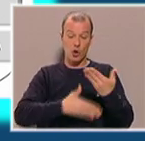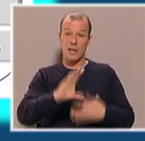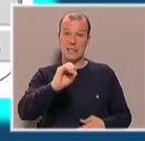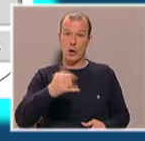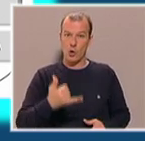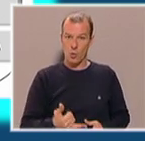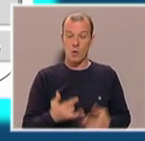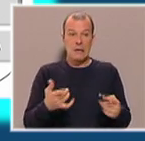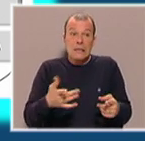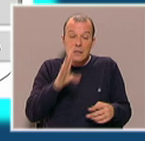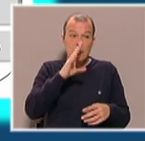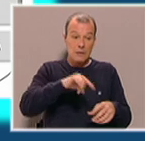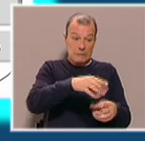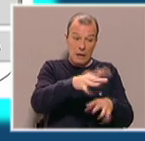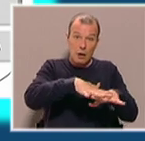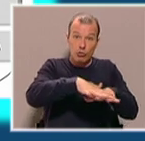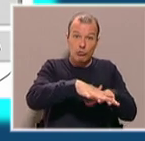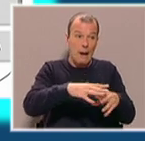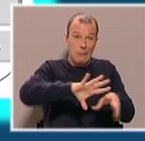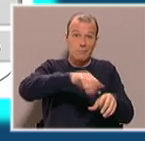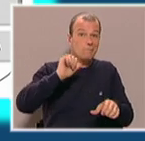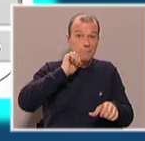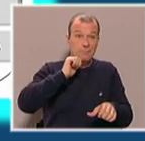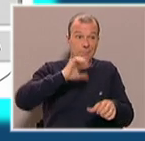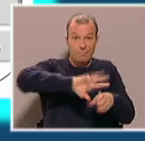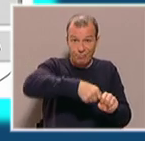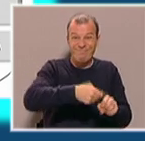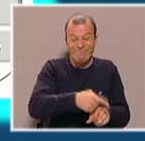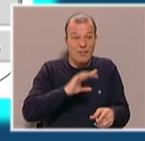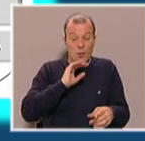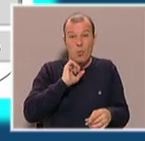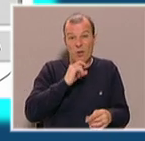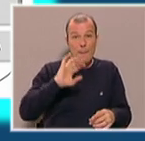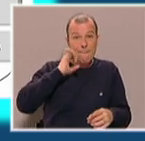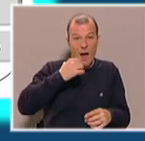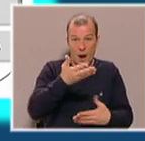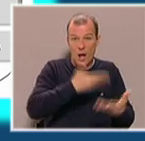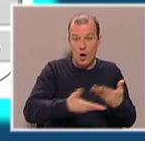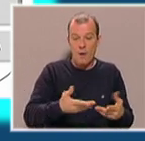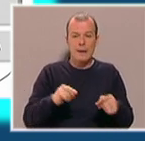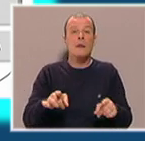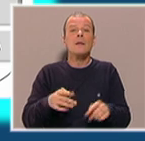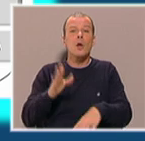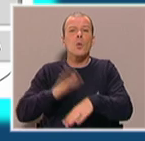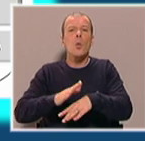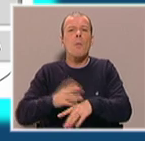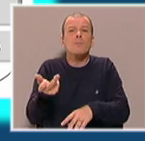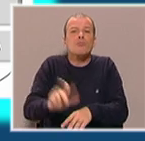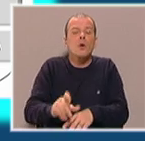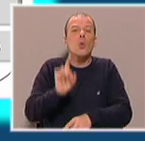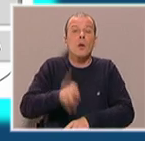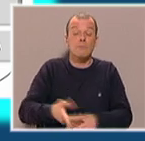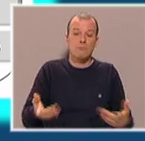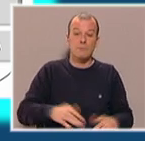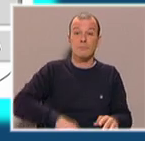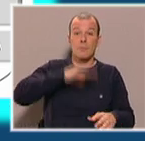essas trocas não vão ser eficientes. Causas, então, quais são as causas que podem provocar a doença do enfisema pulmonar? Temos